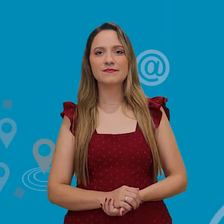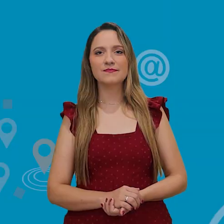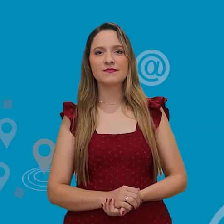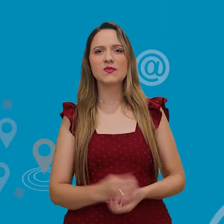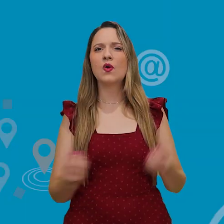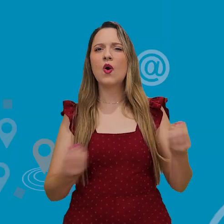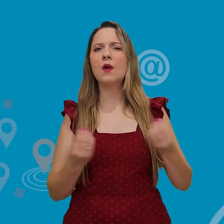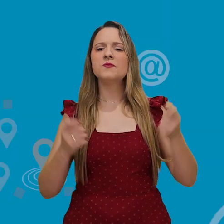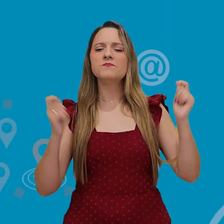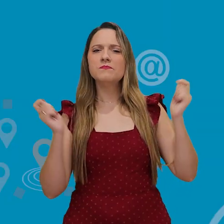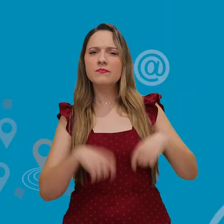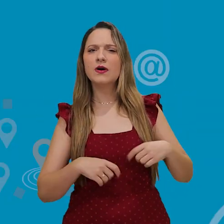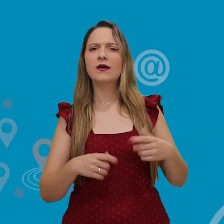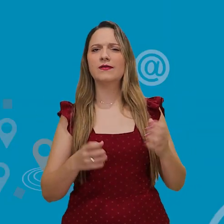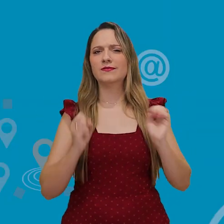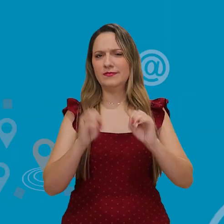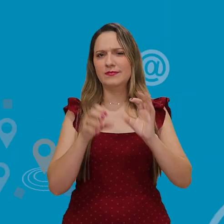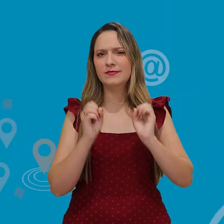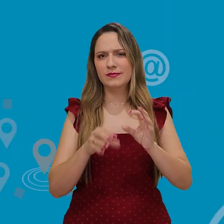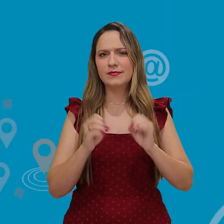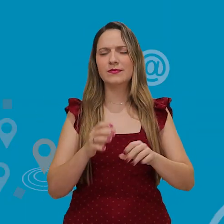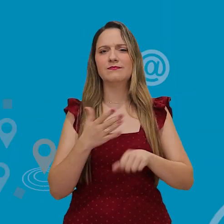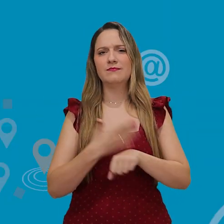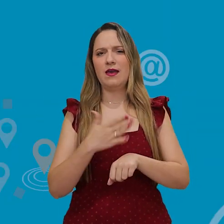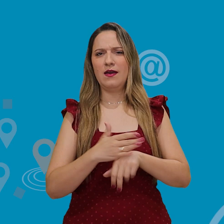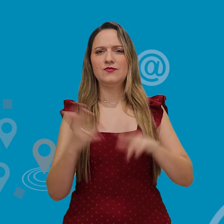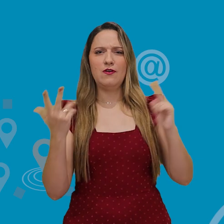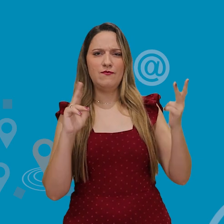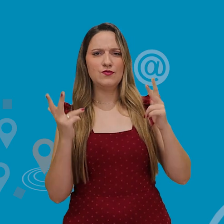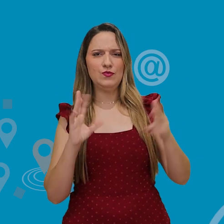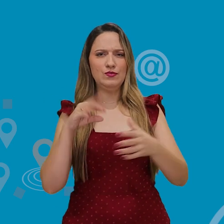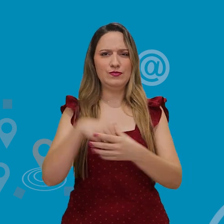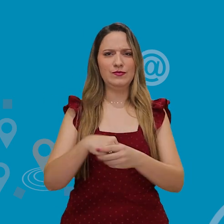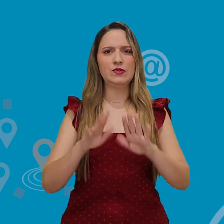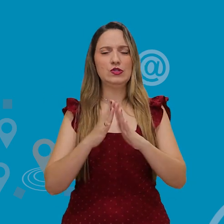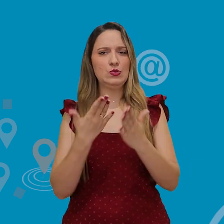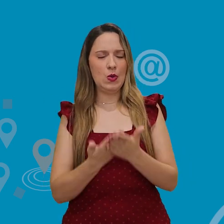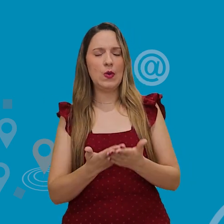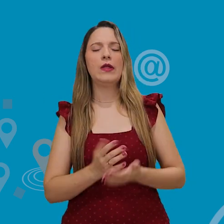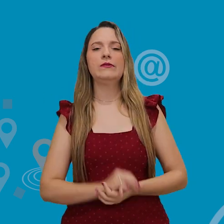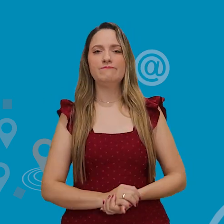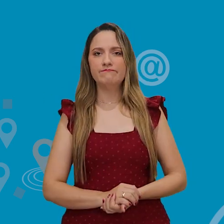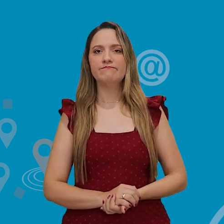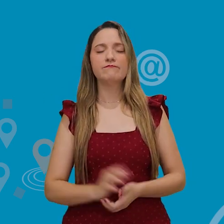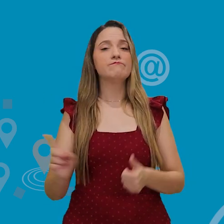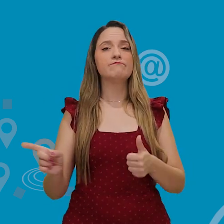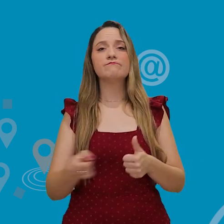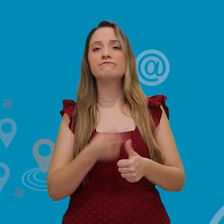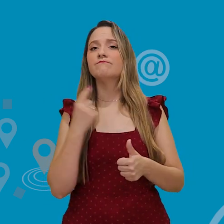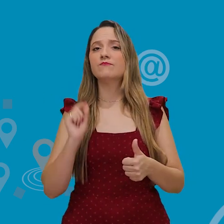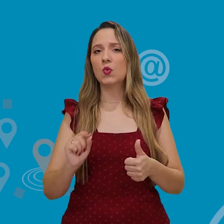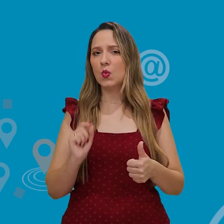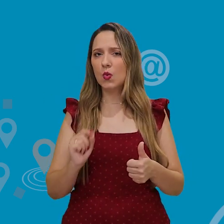as possibilidades do ensino das práticas de aventura na escola, primeira coisa, como eu